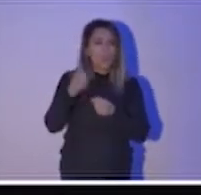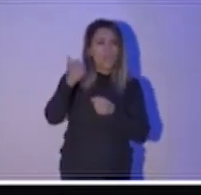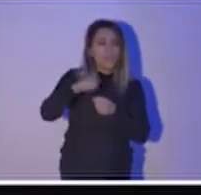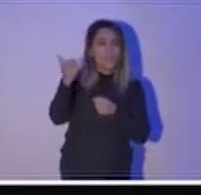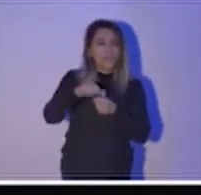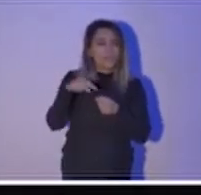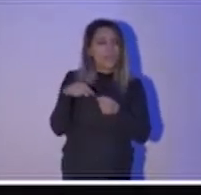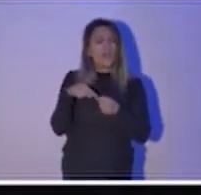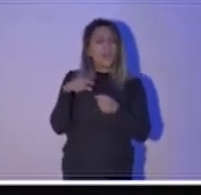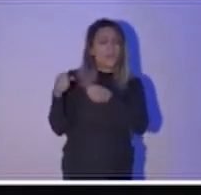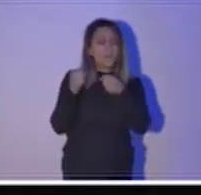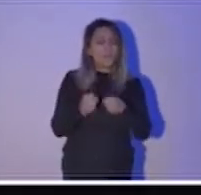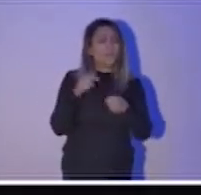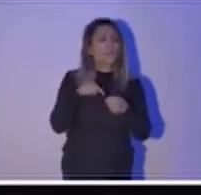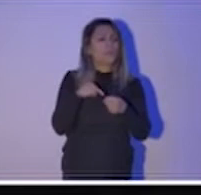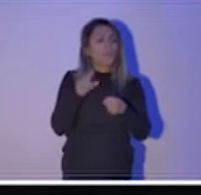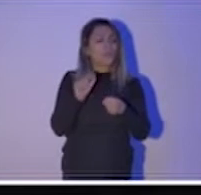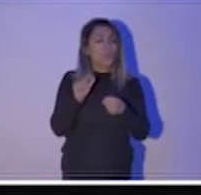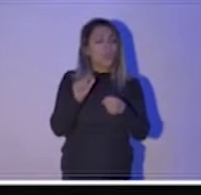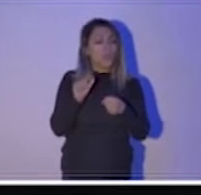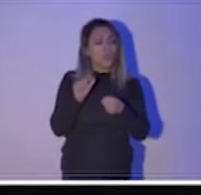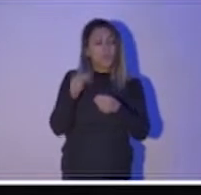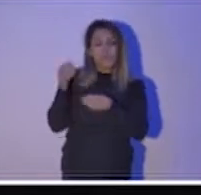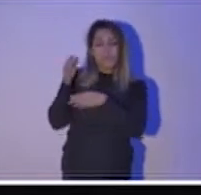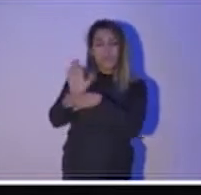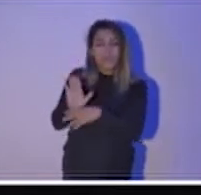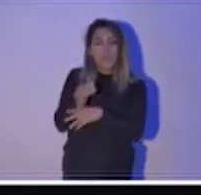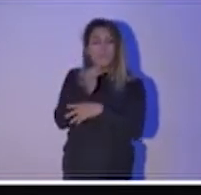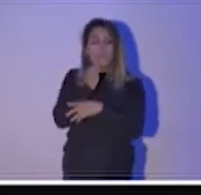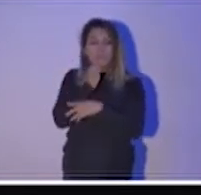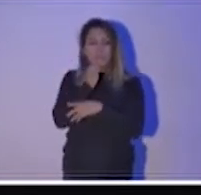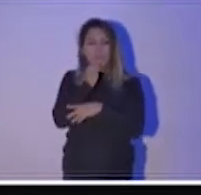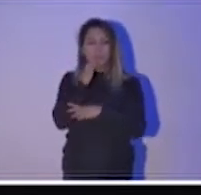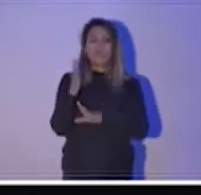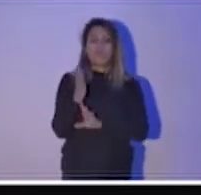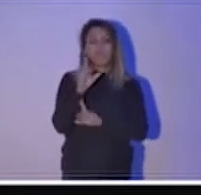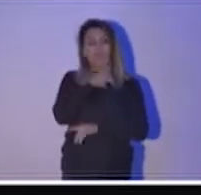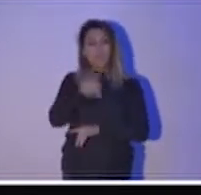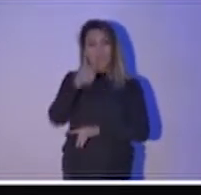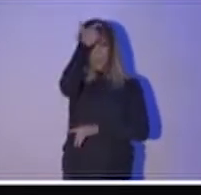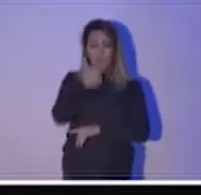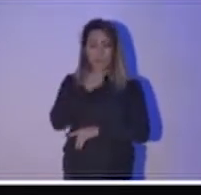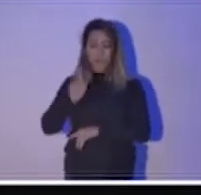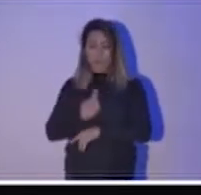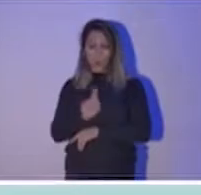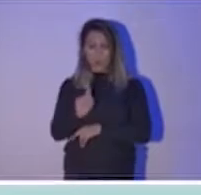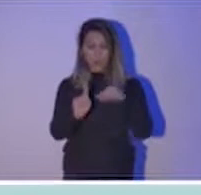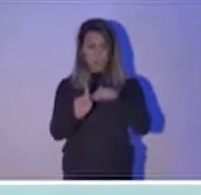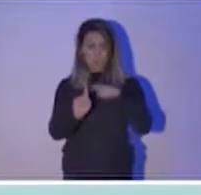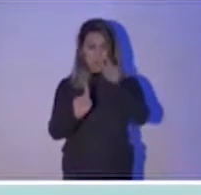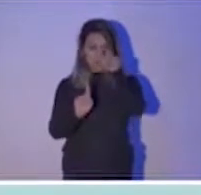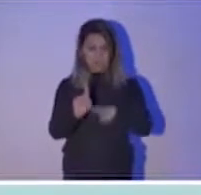pôr luz. Na hora que eu não sei, eu preciso lembrar, eu não sei ainda. E você que está